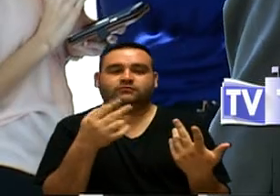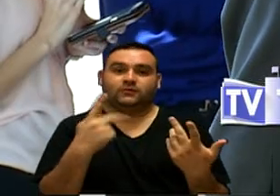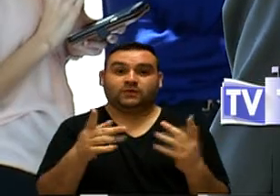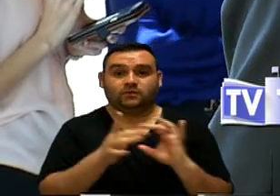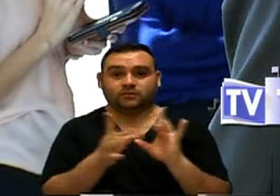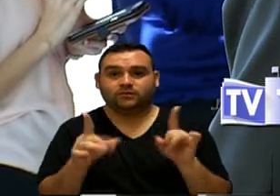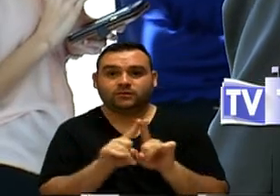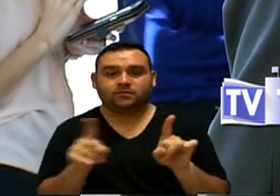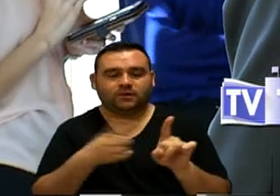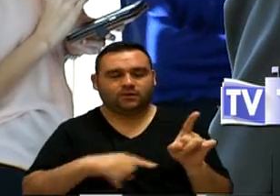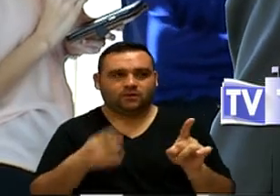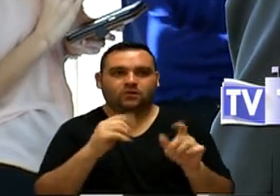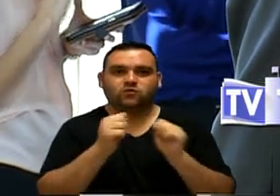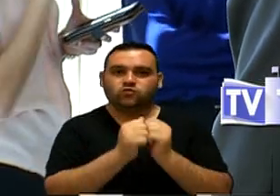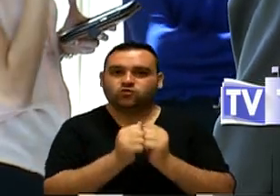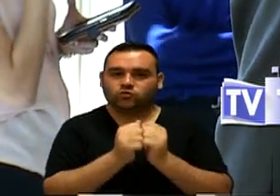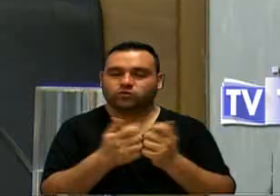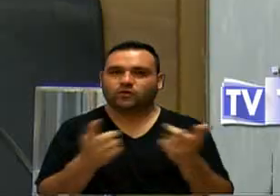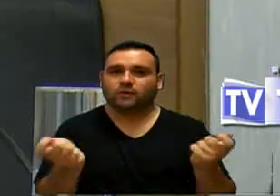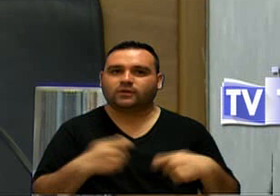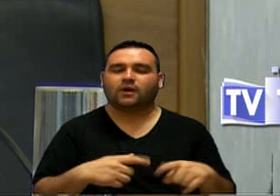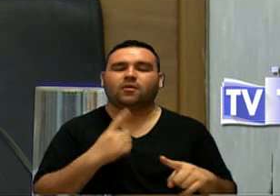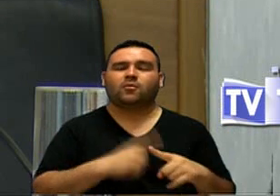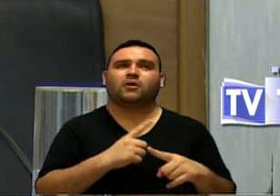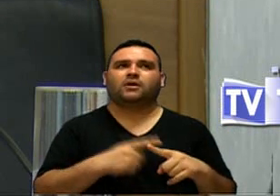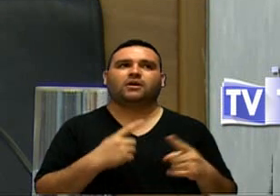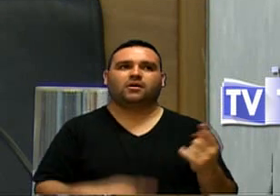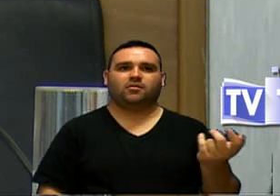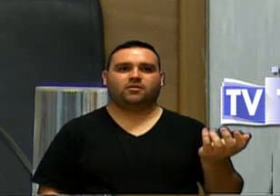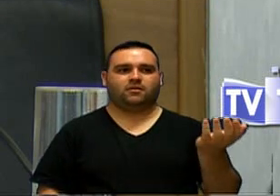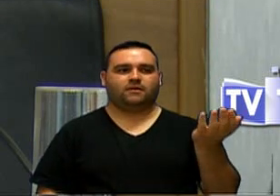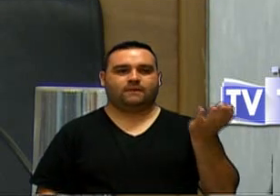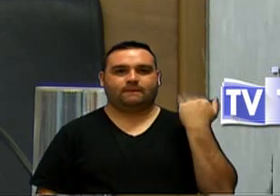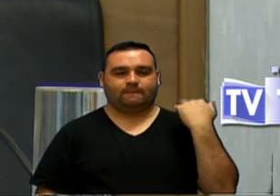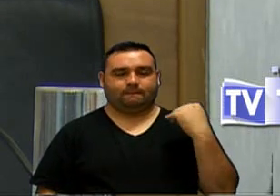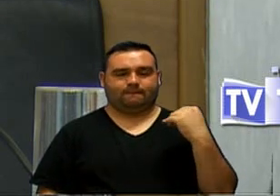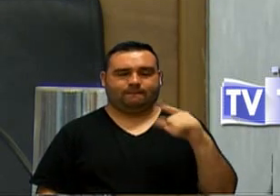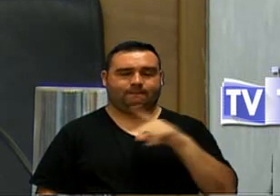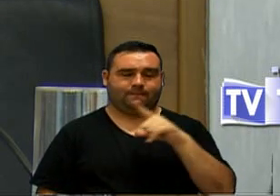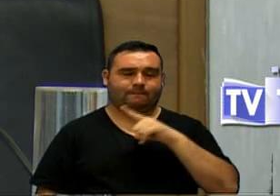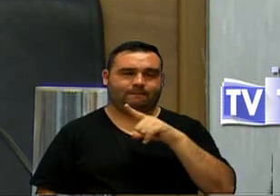Vossa Excelência, iremos construir isso junto. O senhor, quando fez